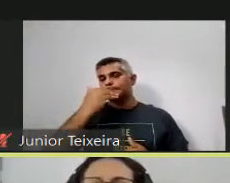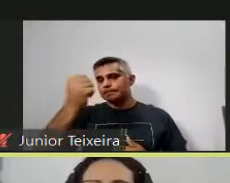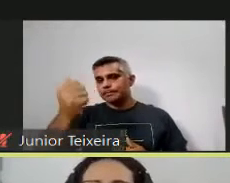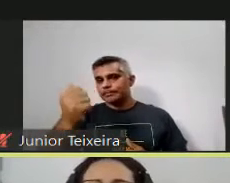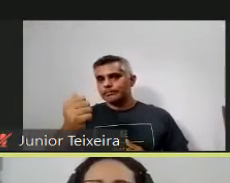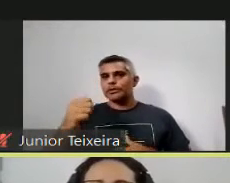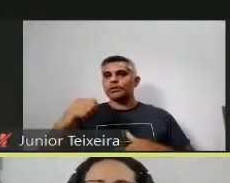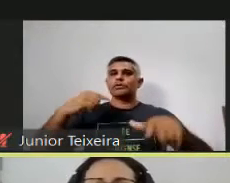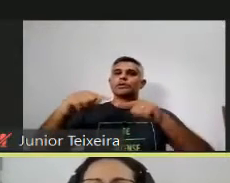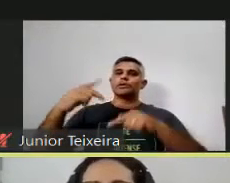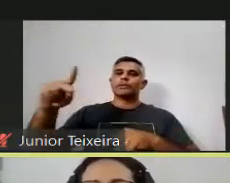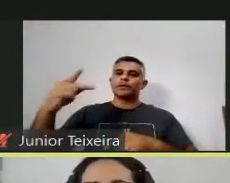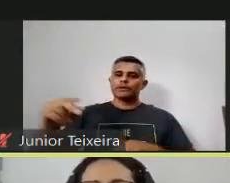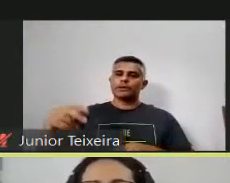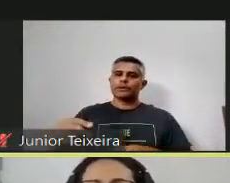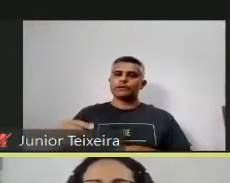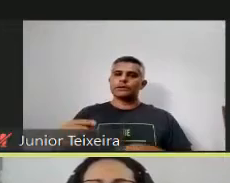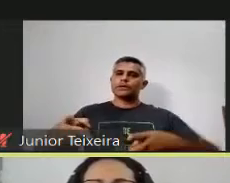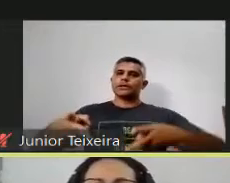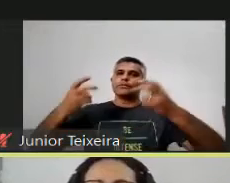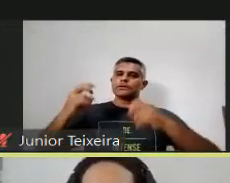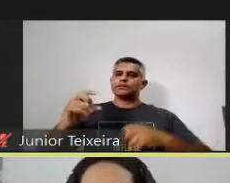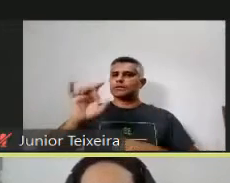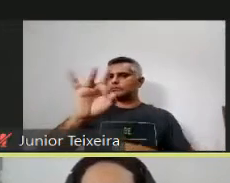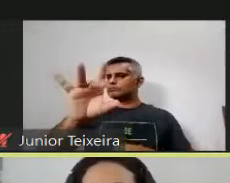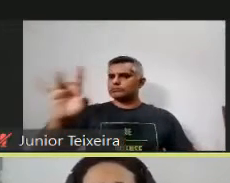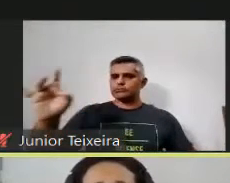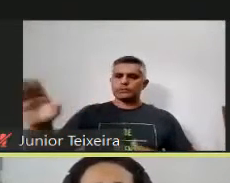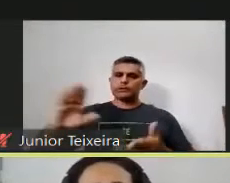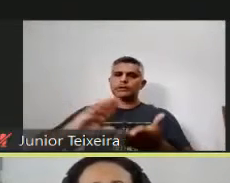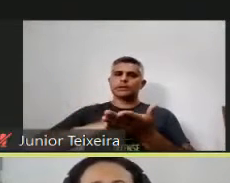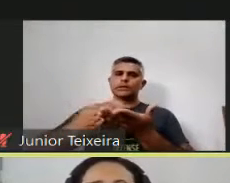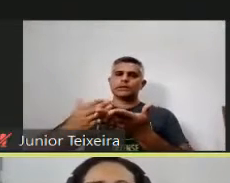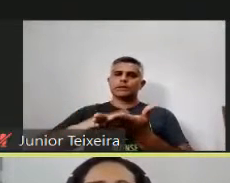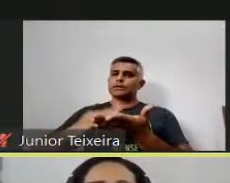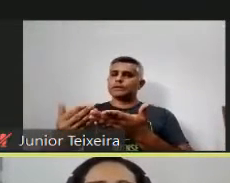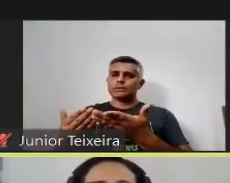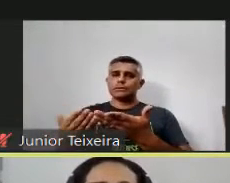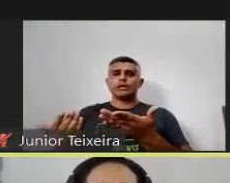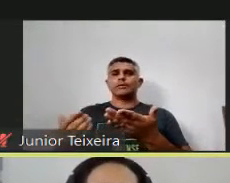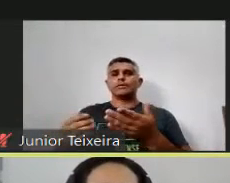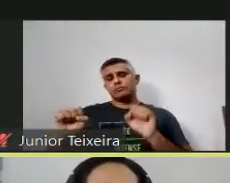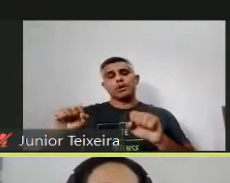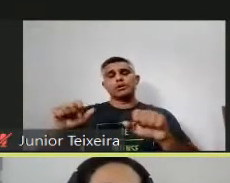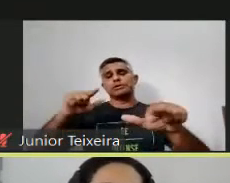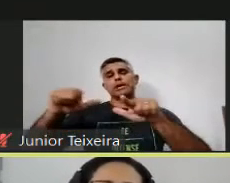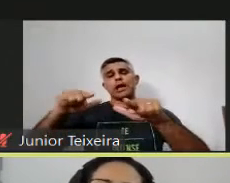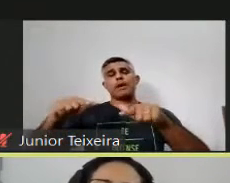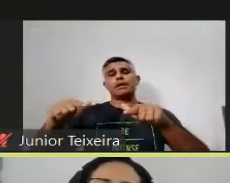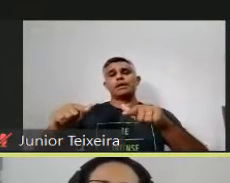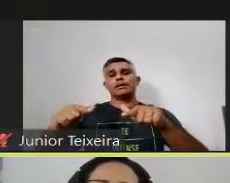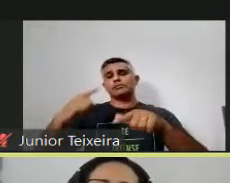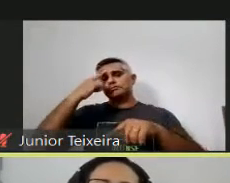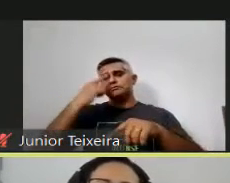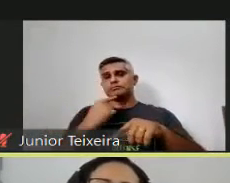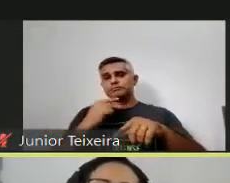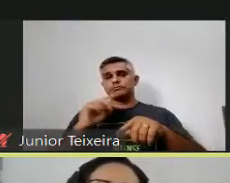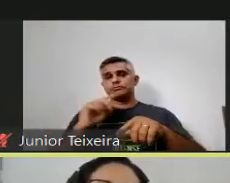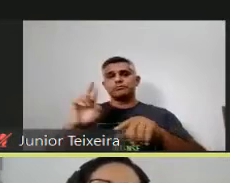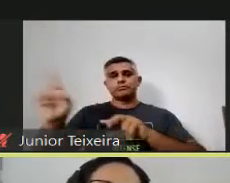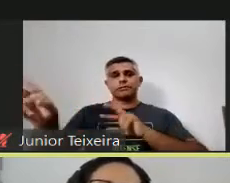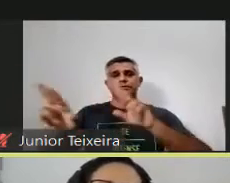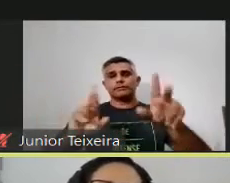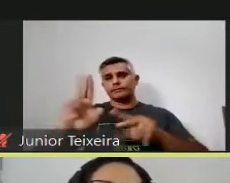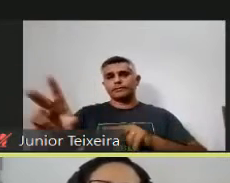modos de ser, né, intérprete, de estar intérprete na escola. Eu vou passar adiante, assim, já para partir para seguir